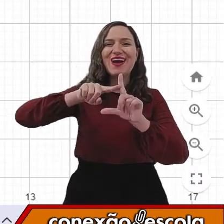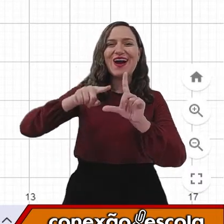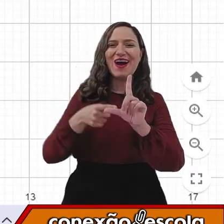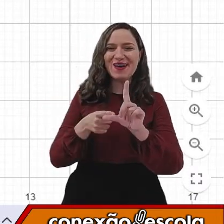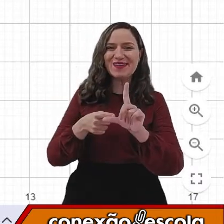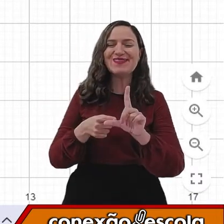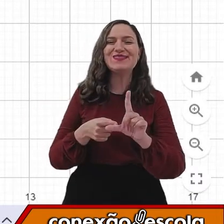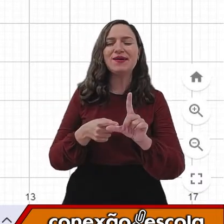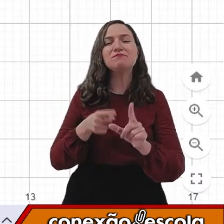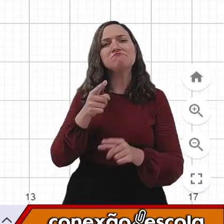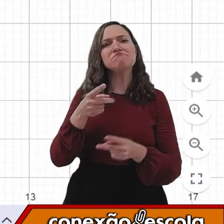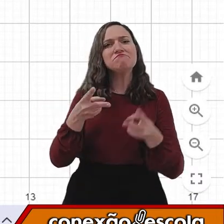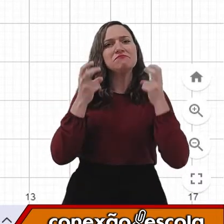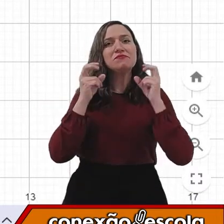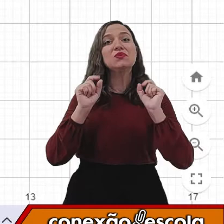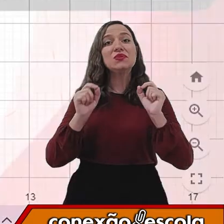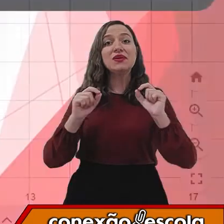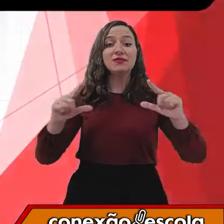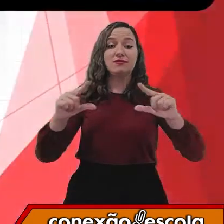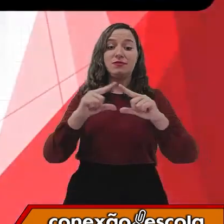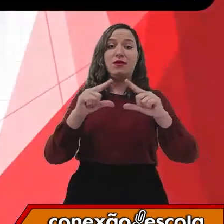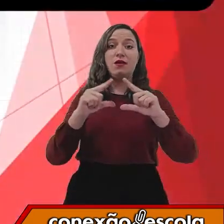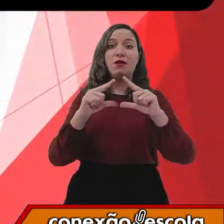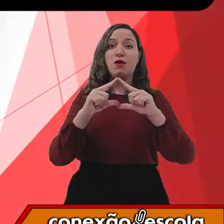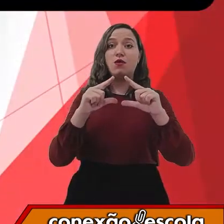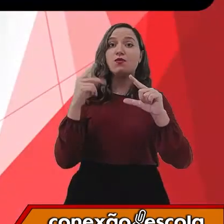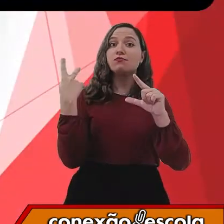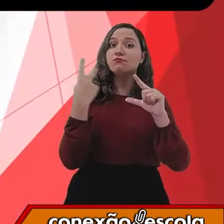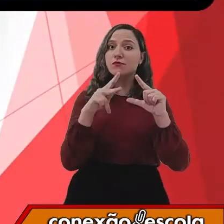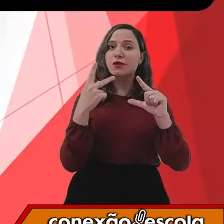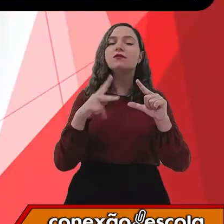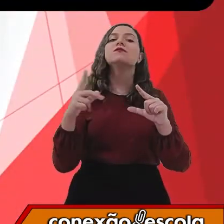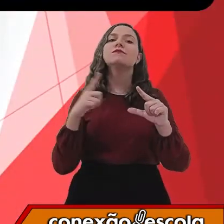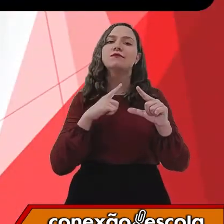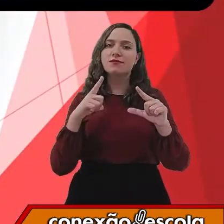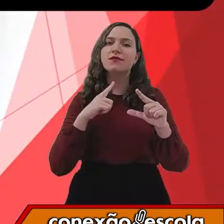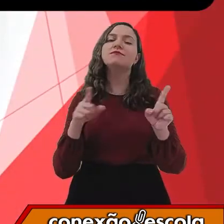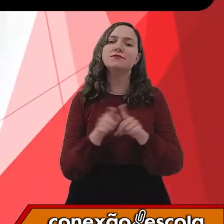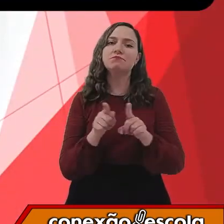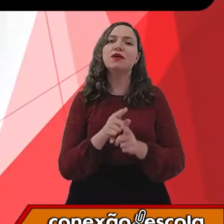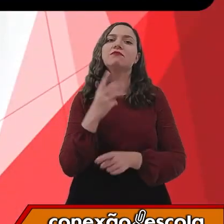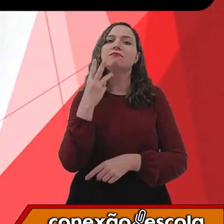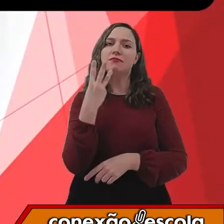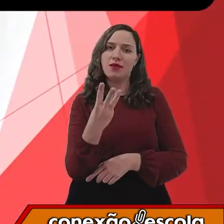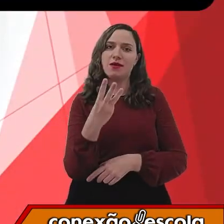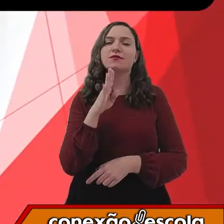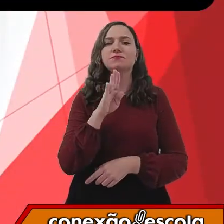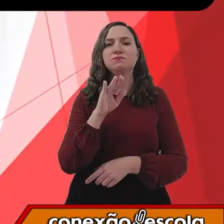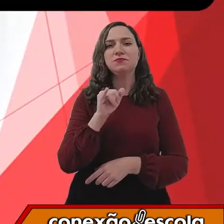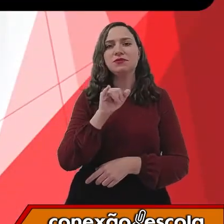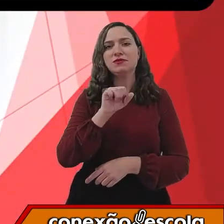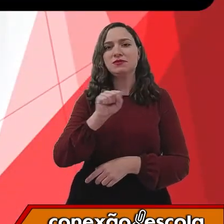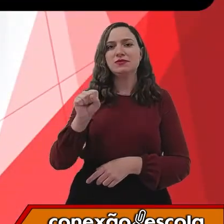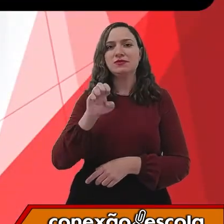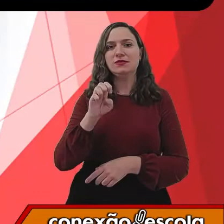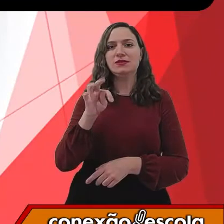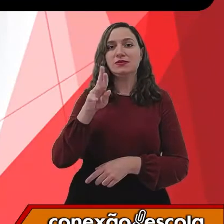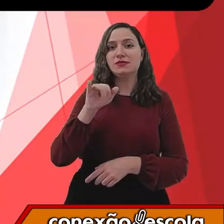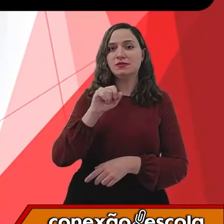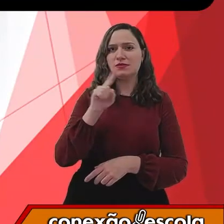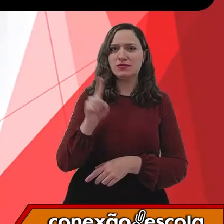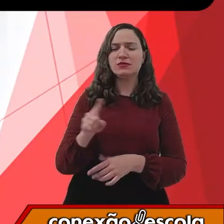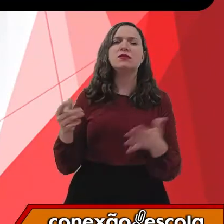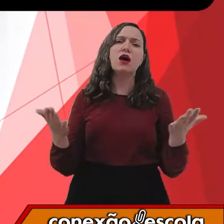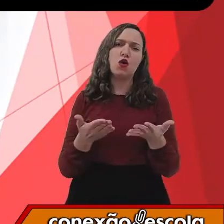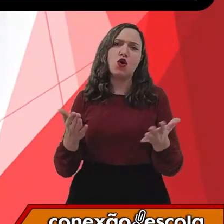no caso anterior, que o triângulo vai ter 3 retas bissetrizes. Nós construímos uma